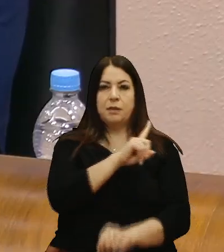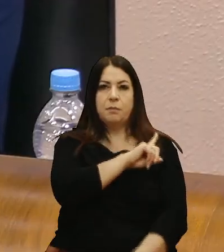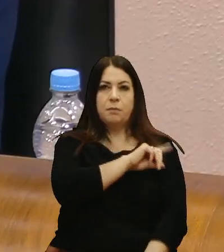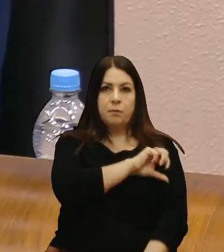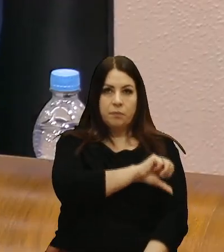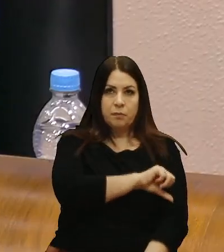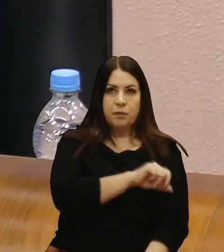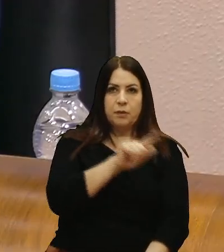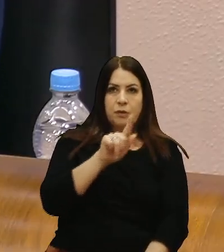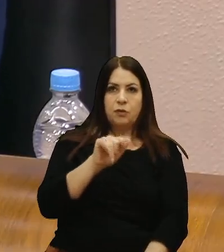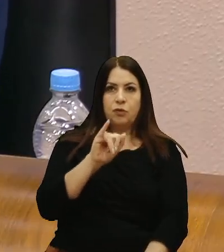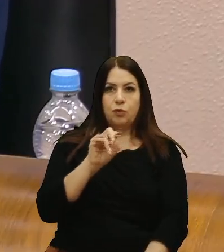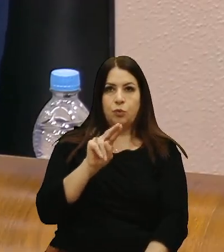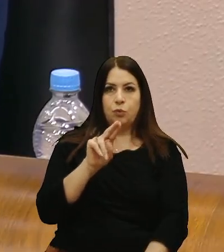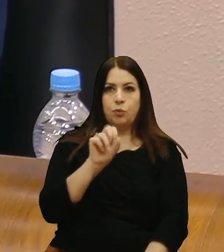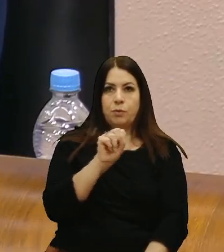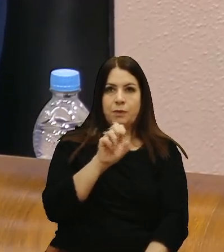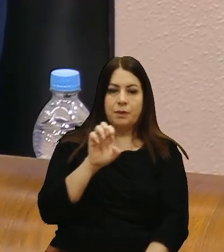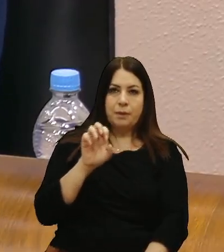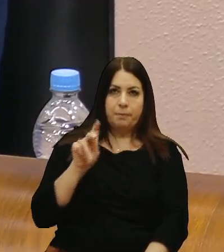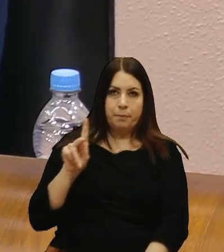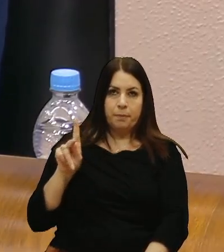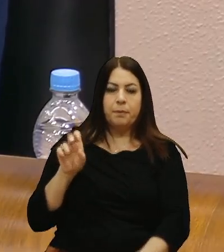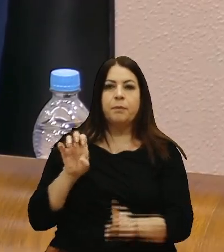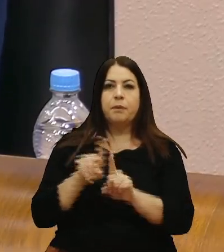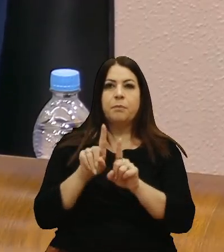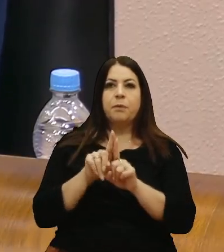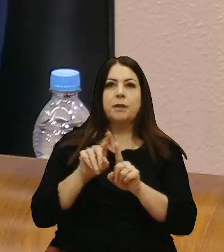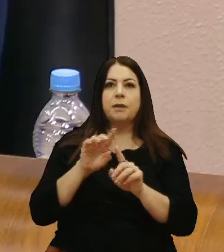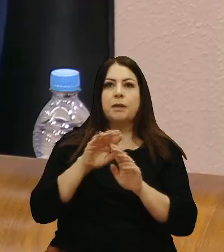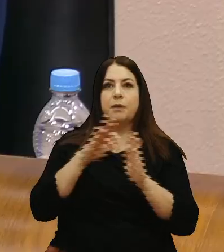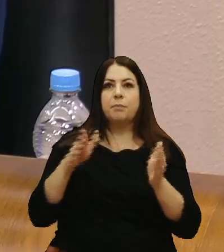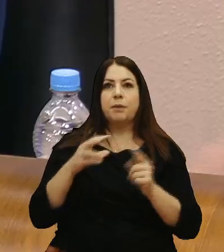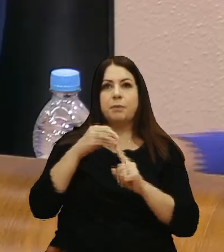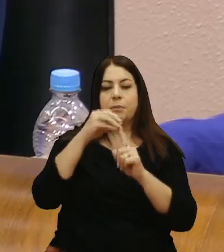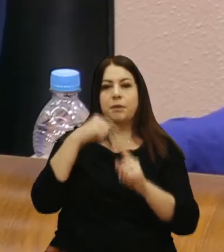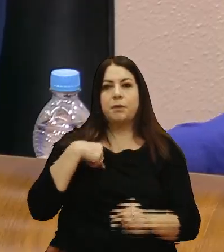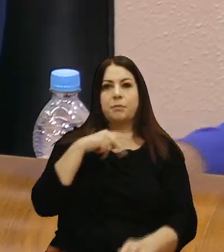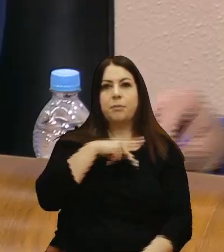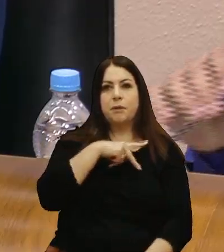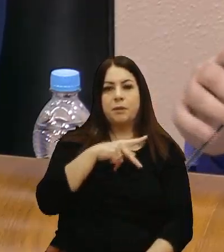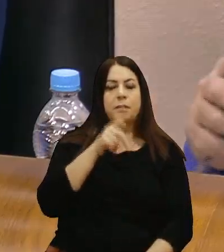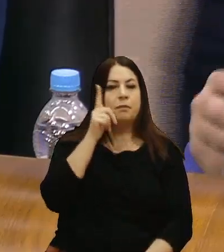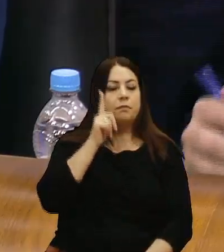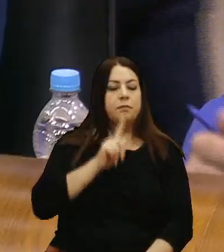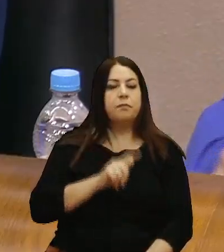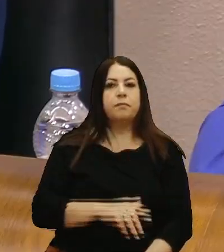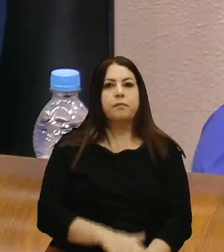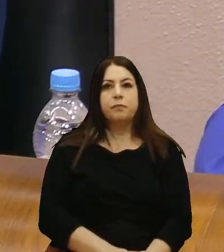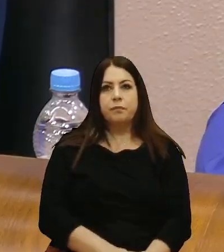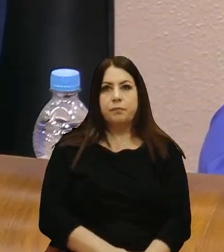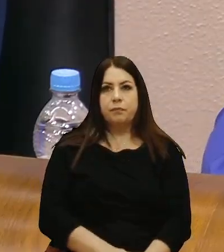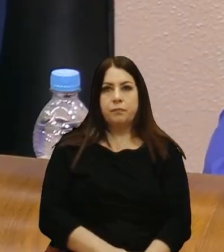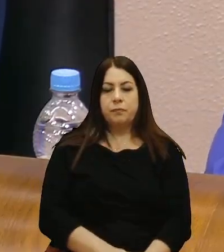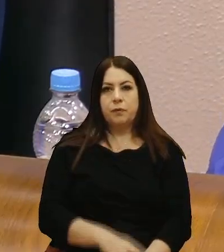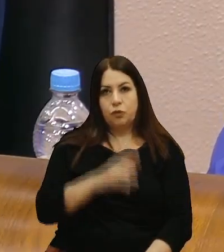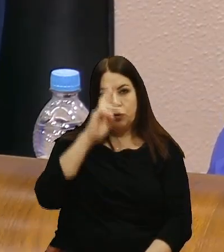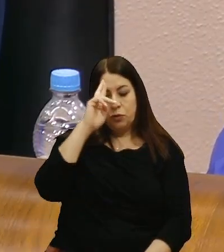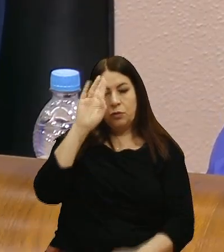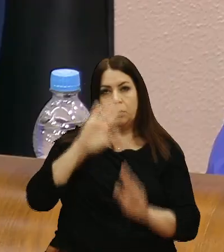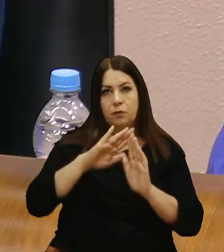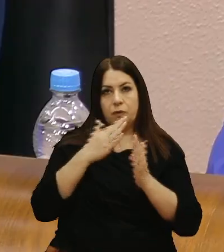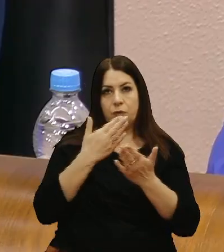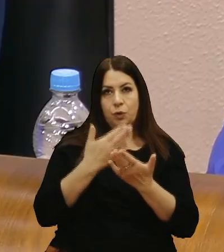Fundamental Giuseppe Garibaldi. Compõe a mesa principal este presidente vereador Lucas Carenhato, diretora da